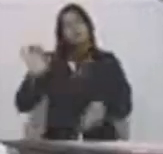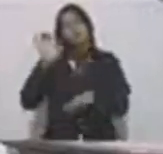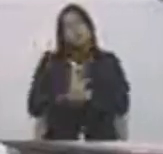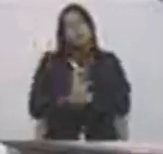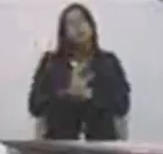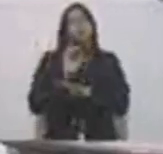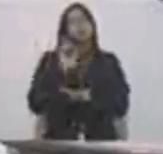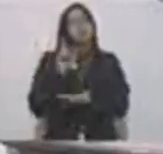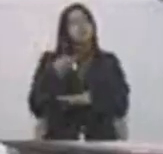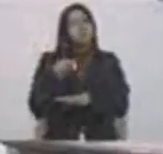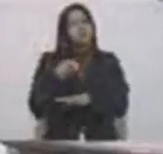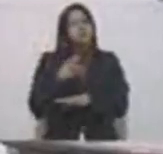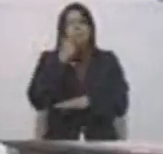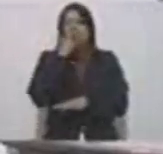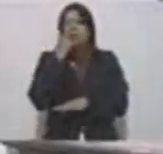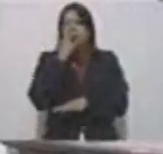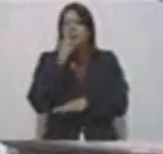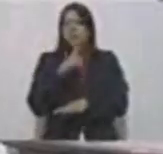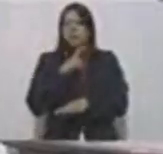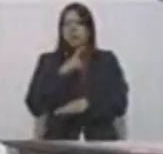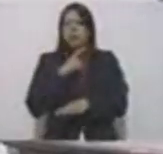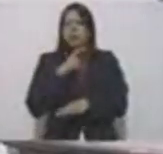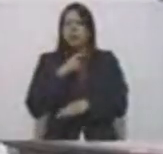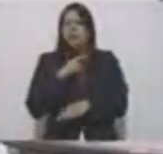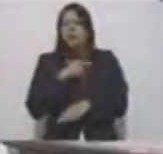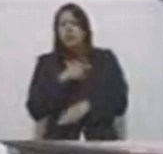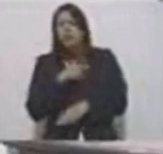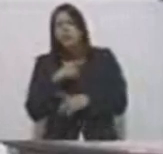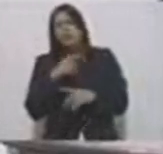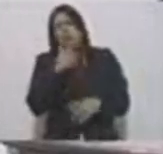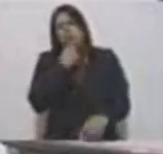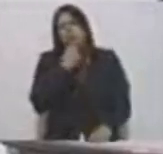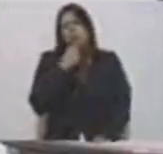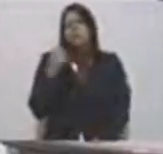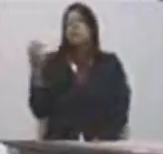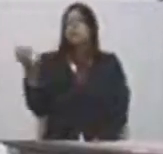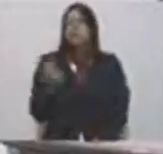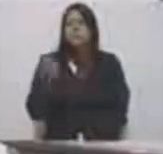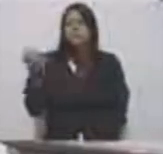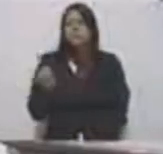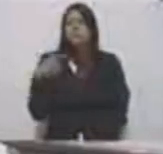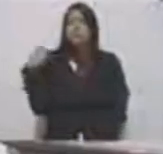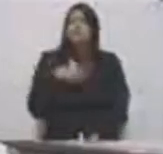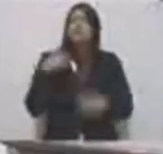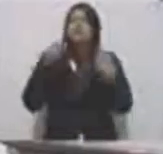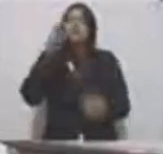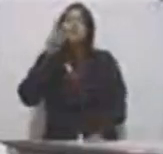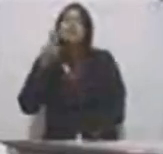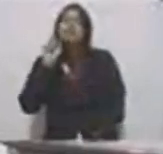vem cobrado junto com o IPTU, que tem que ser repassado para o custeio e manutenção do Corpo de